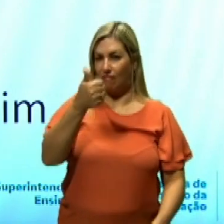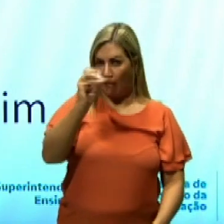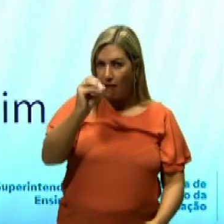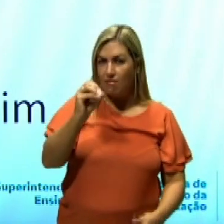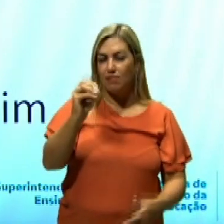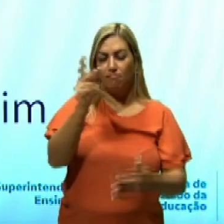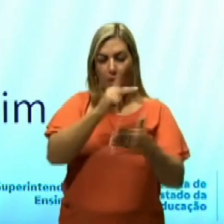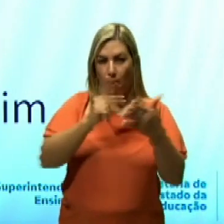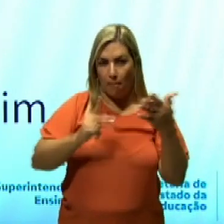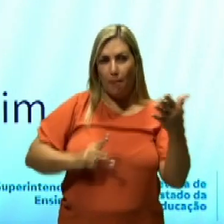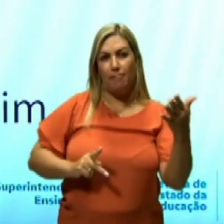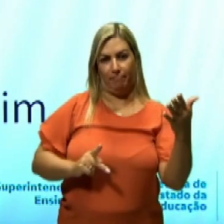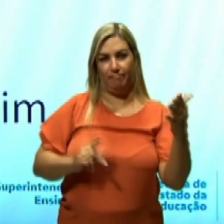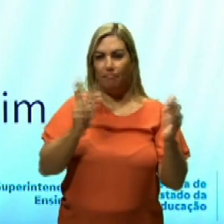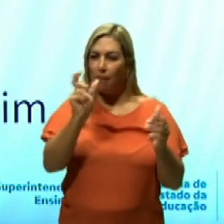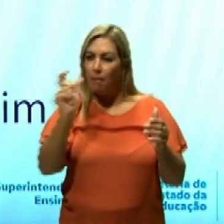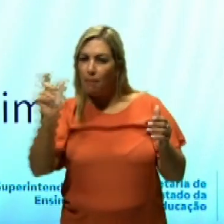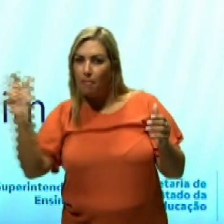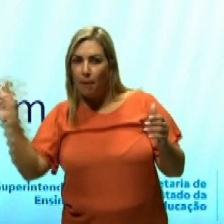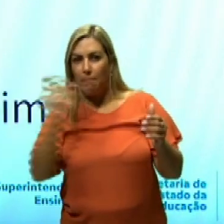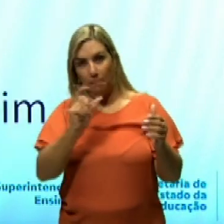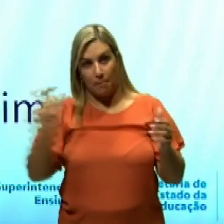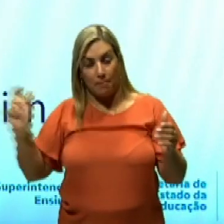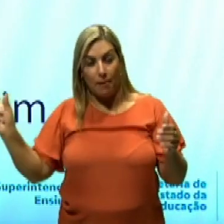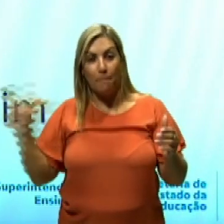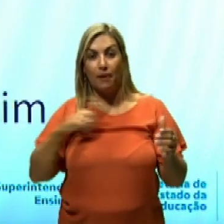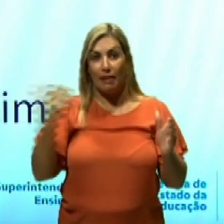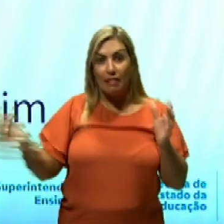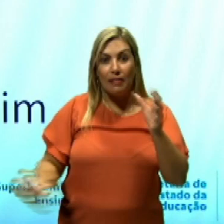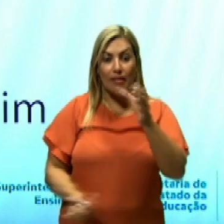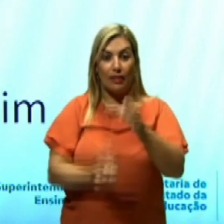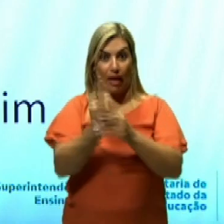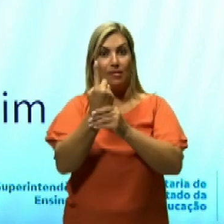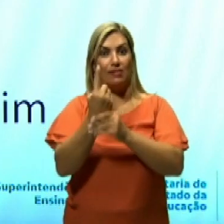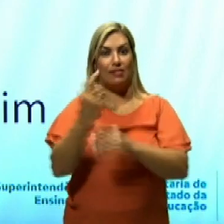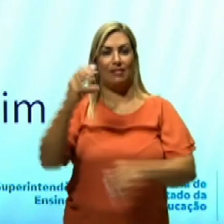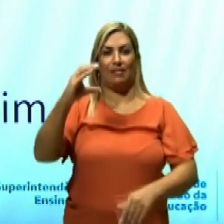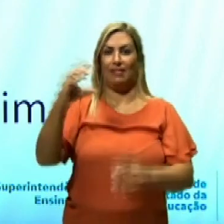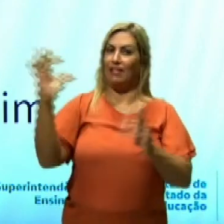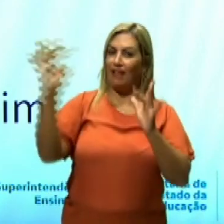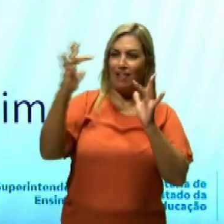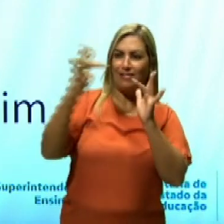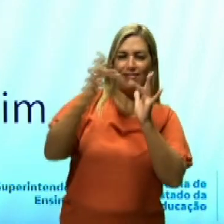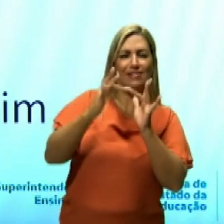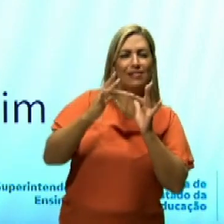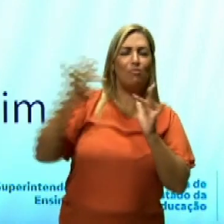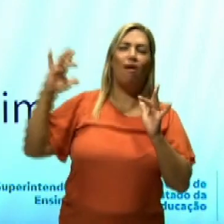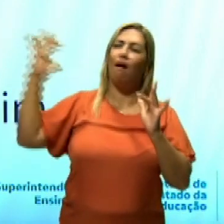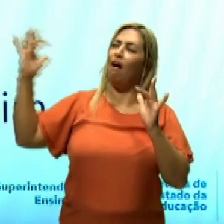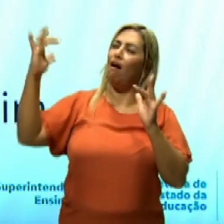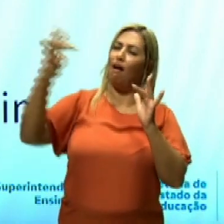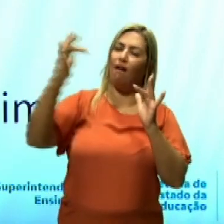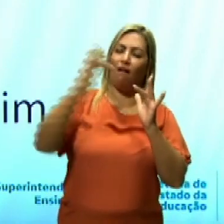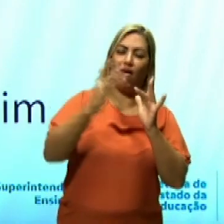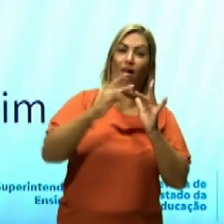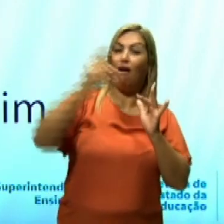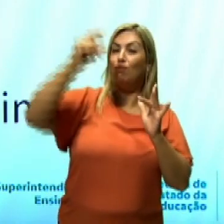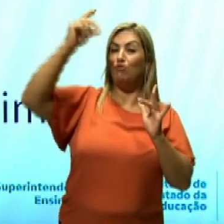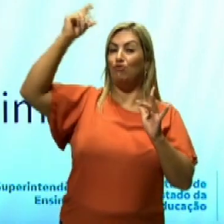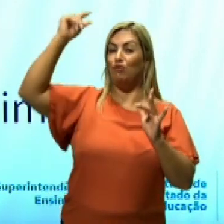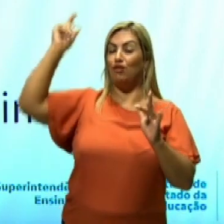nasce o classicismo um retorno à tudo que era classe igual aquela antiguidade